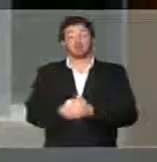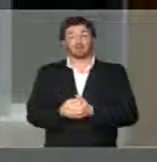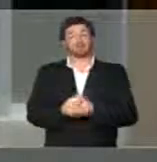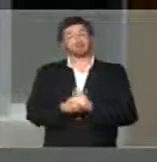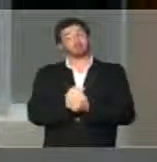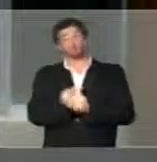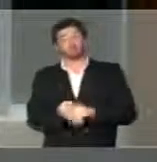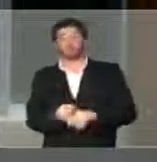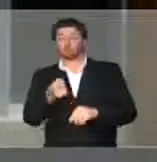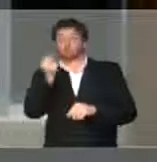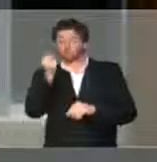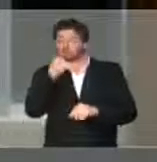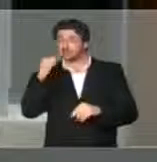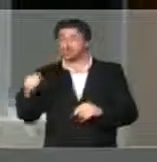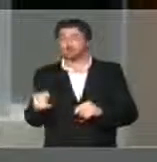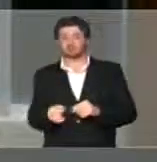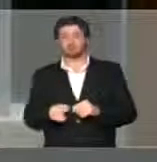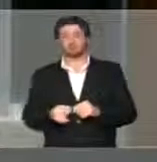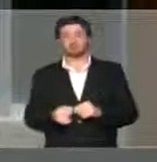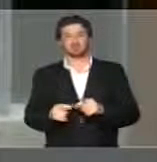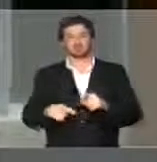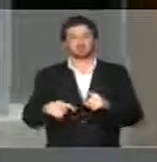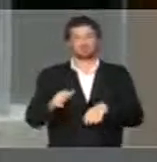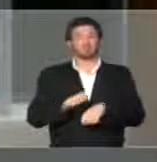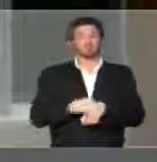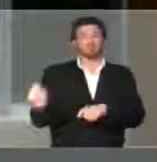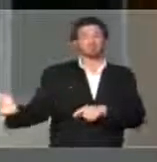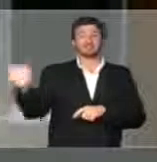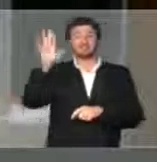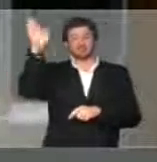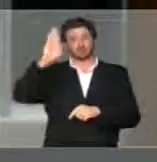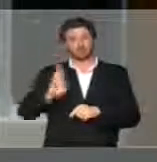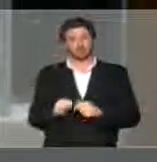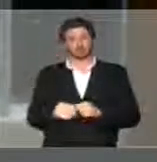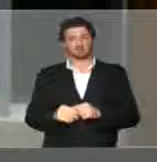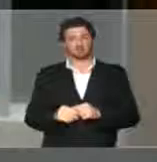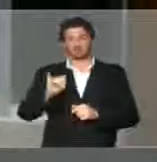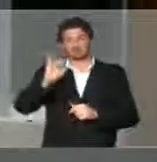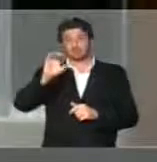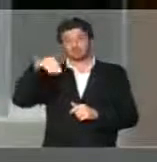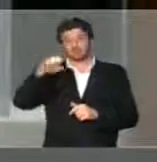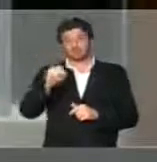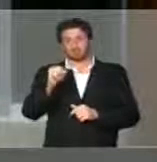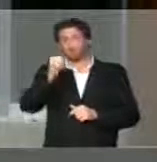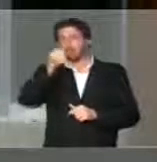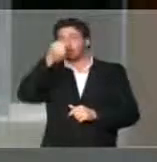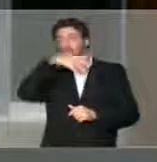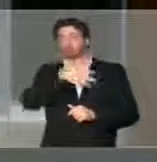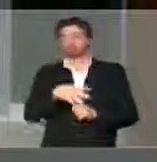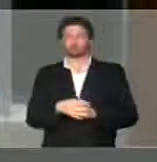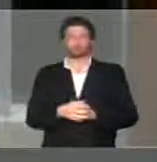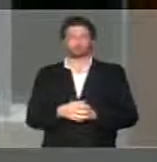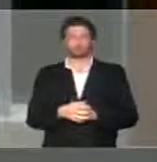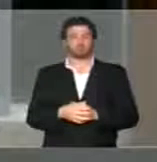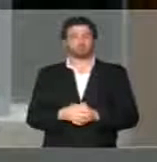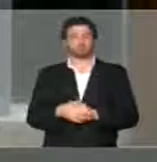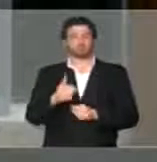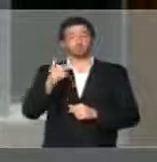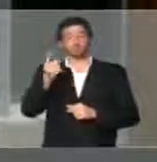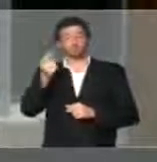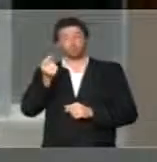do preço da energia elétrica, com mais alta carga tributária do Brasil, com ICMS exorbitante, dentro do custo